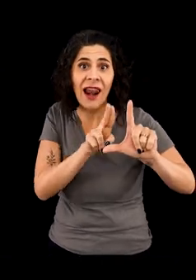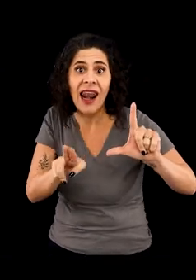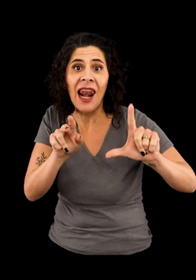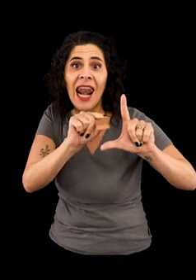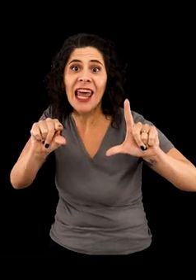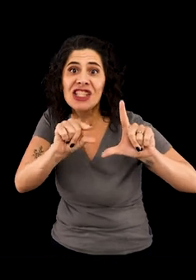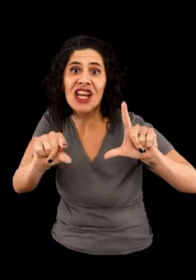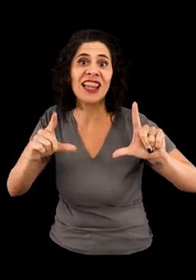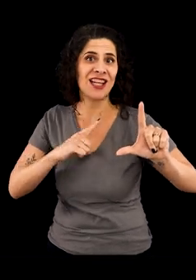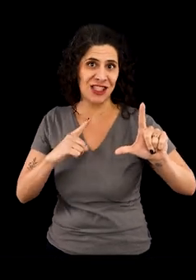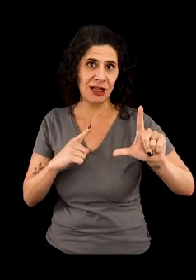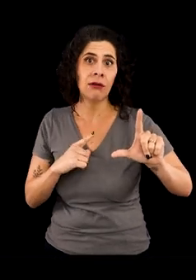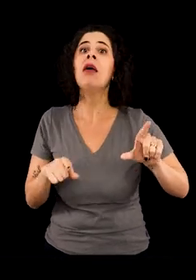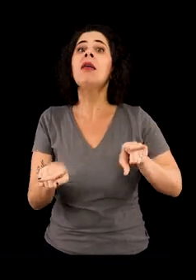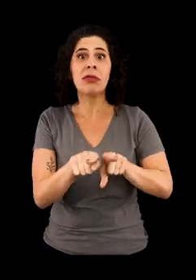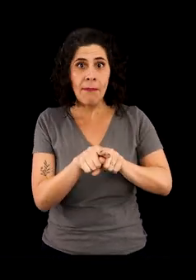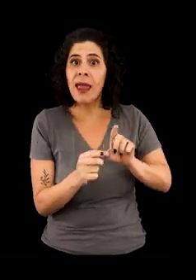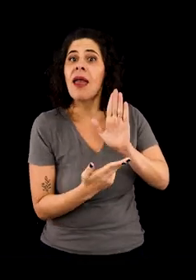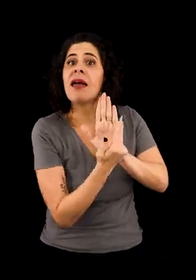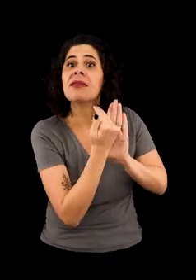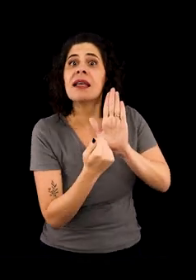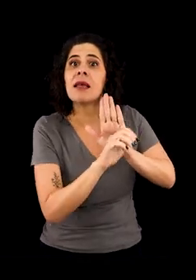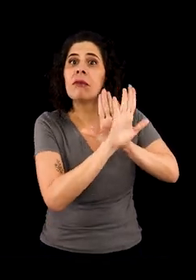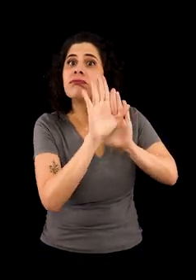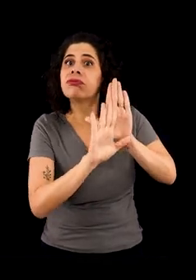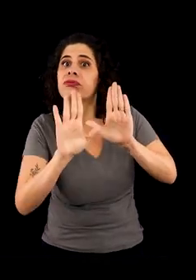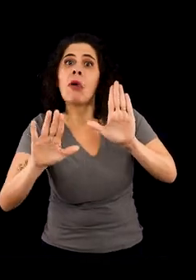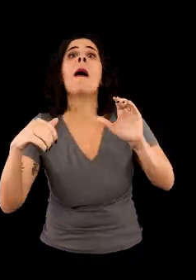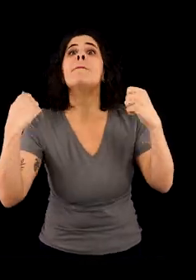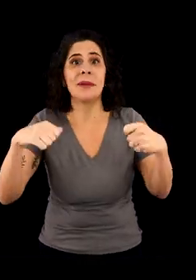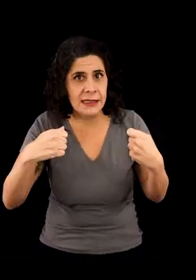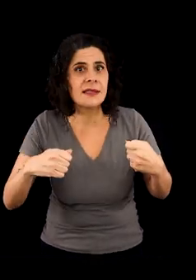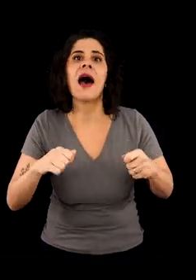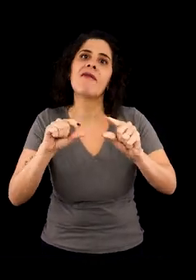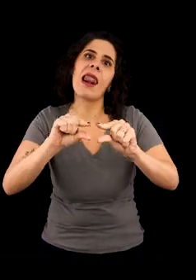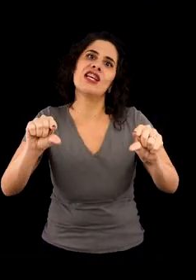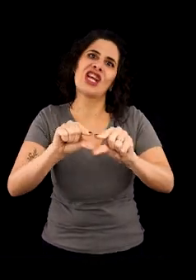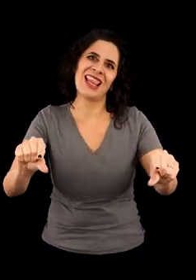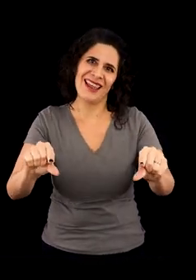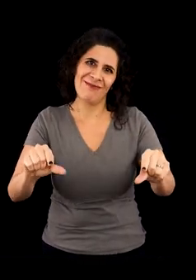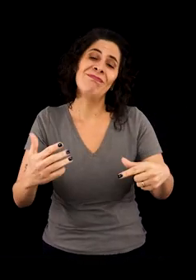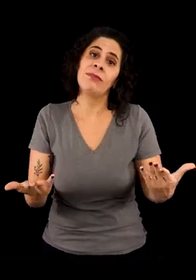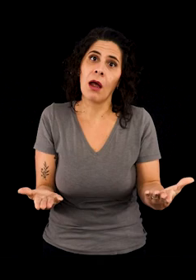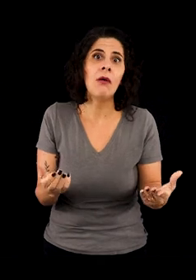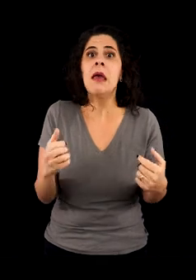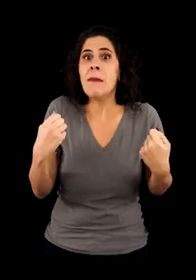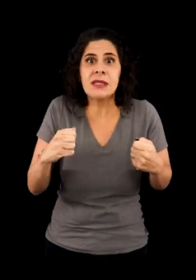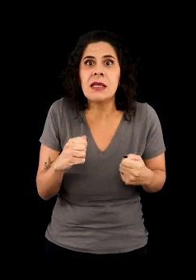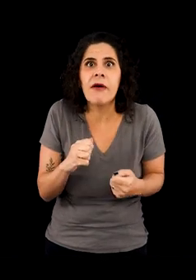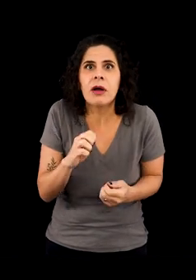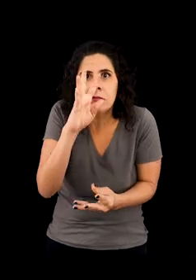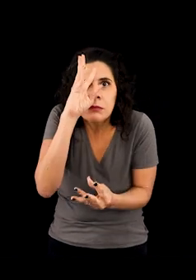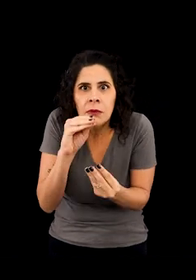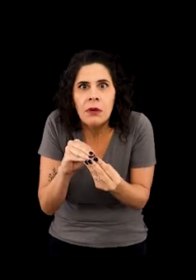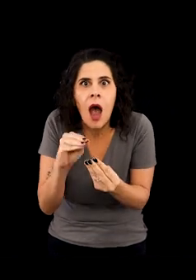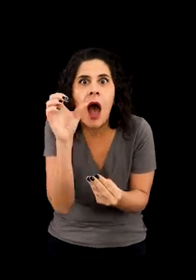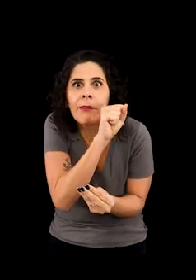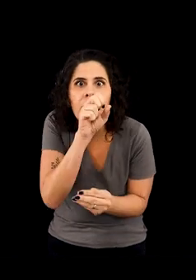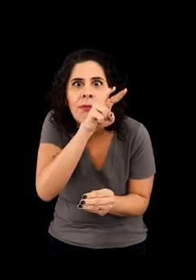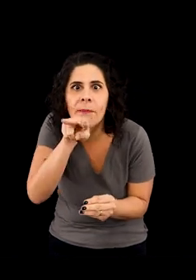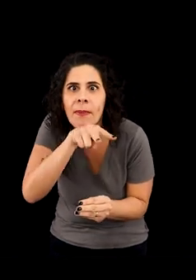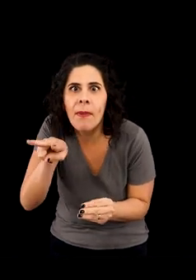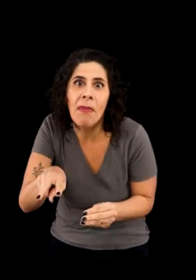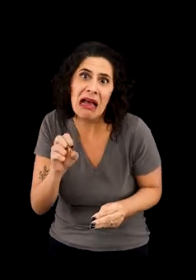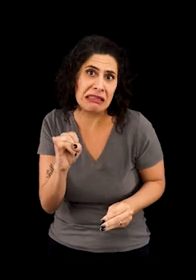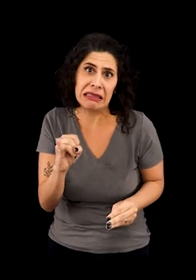legendado. Você sabe que até os desenhos animados eram legendados. Então, ou você lia depressa e com incompreensão, você